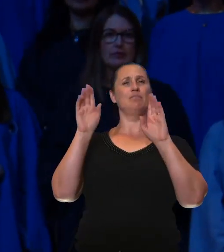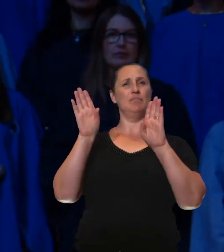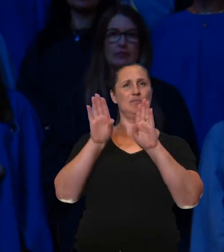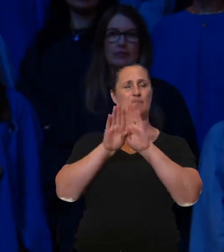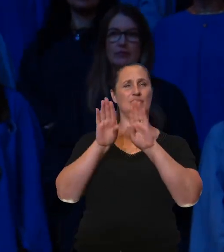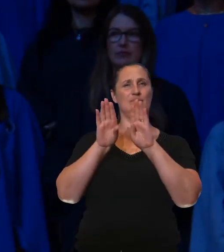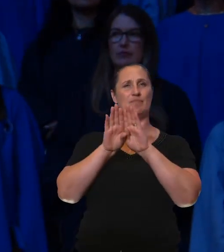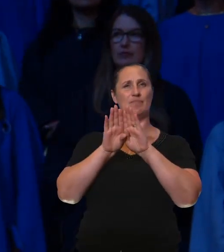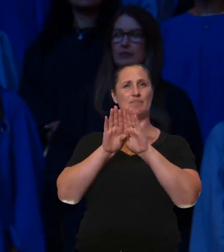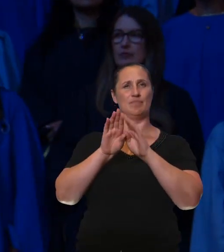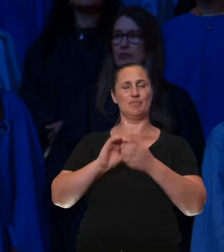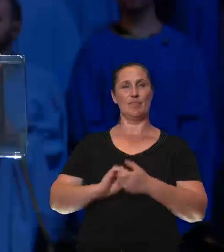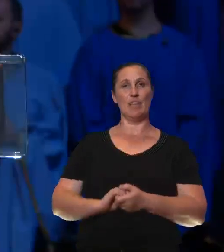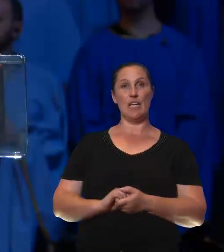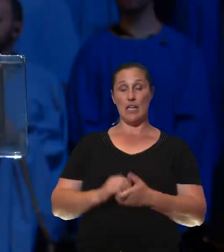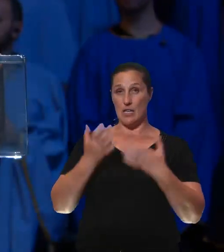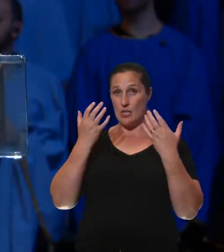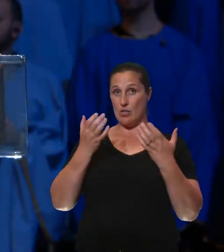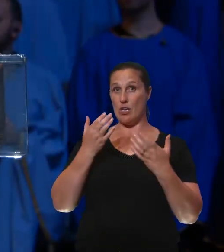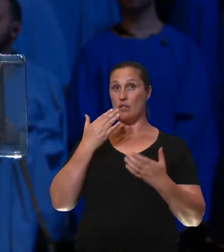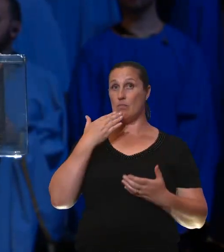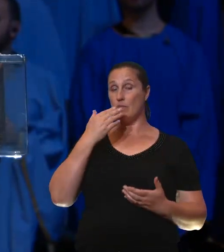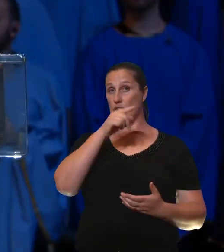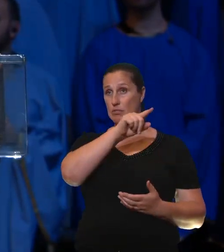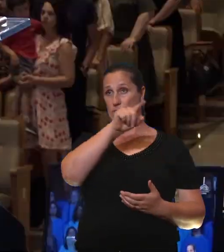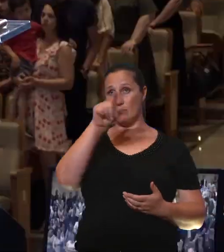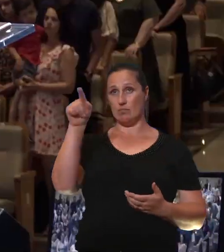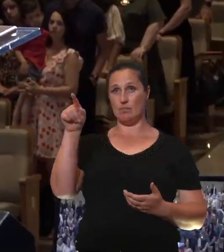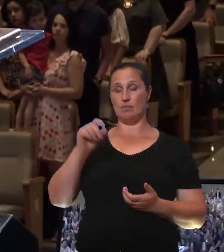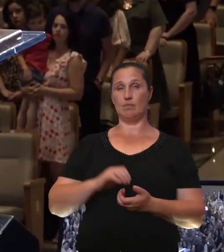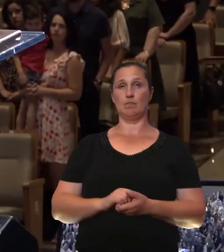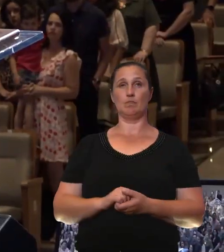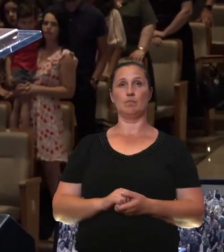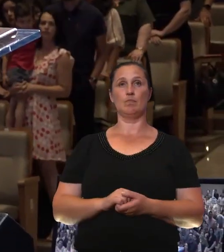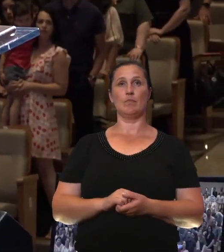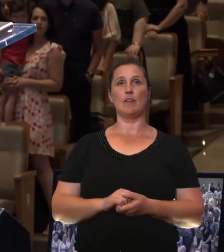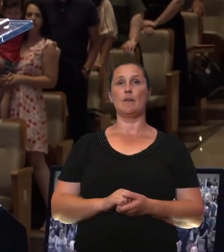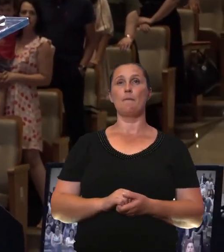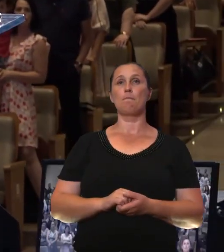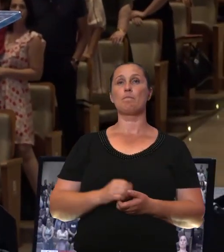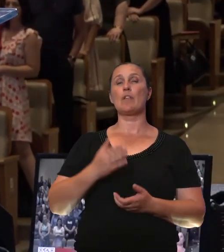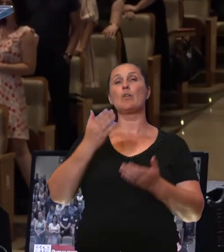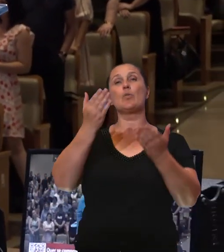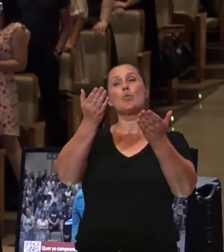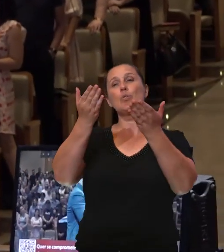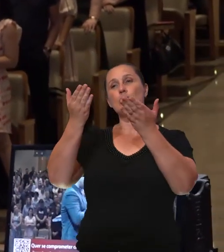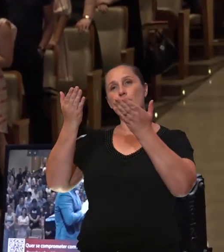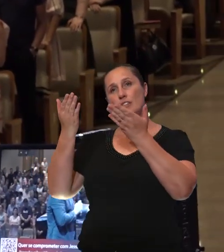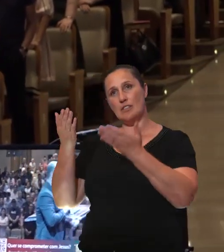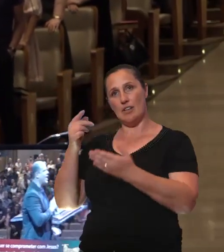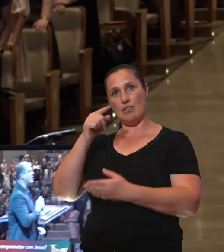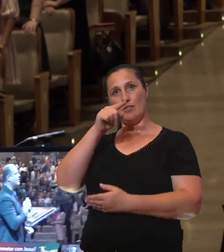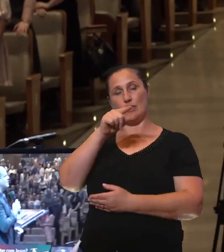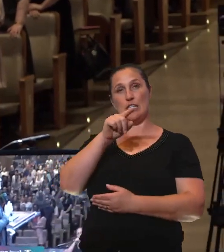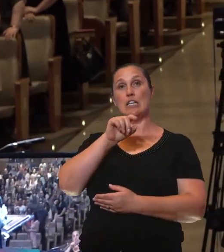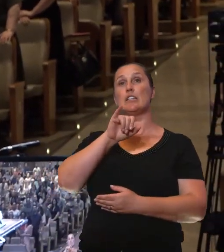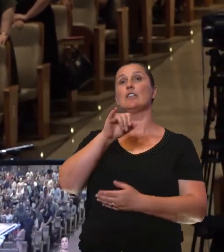do ofertório. E eu quero fazer um convite para você. Eu quero convidar você, se você